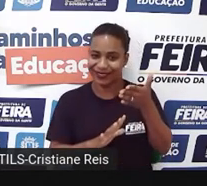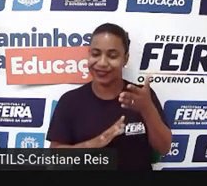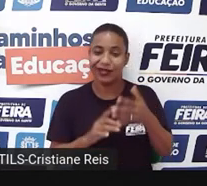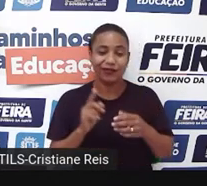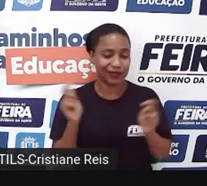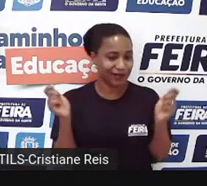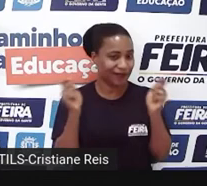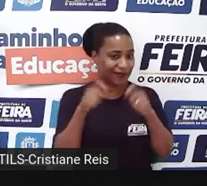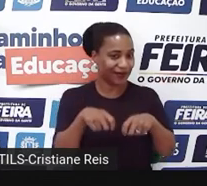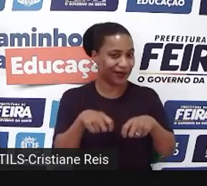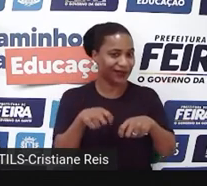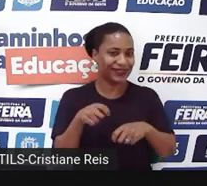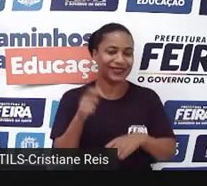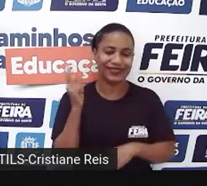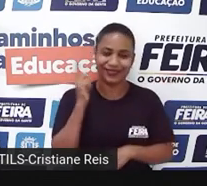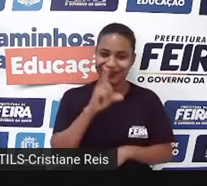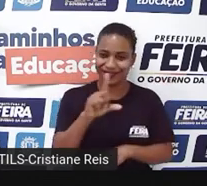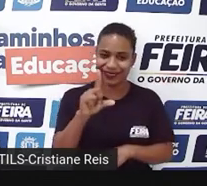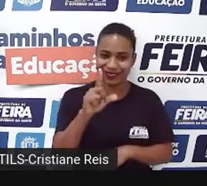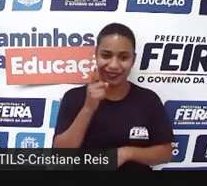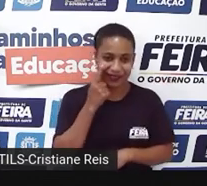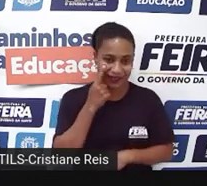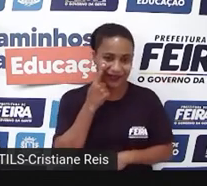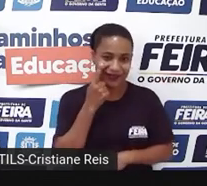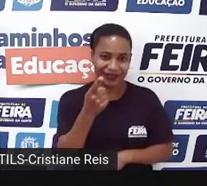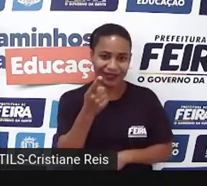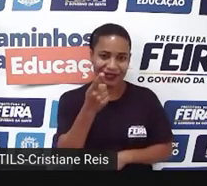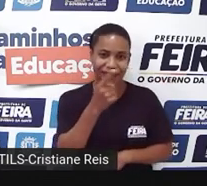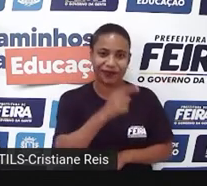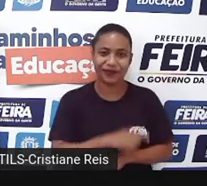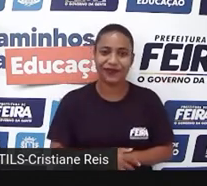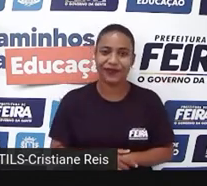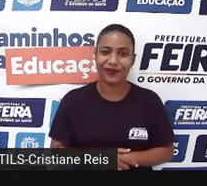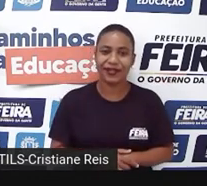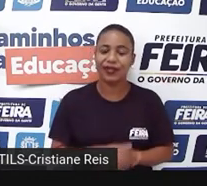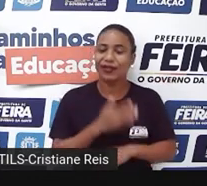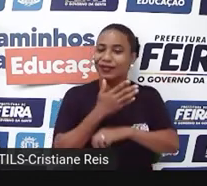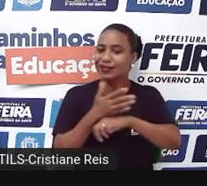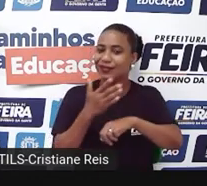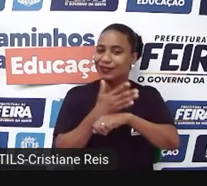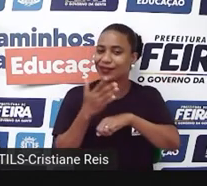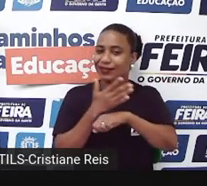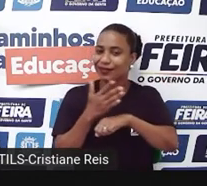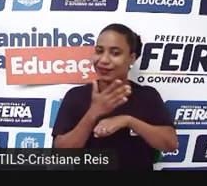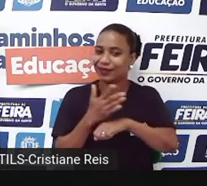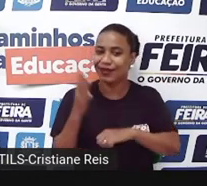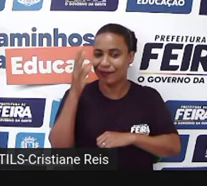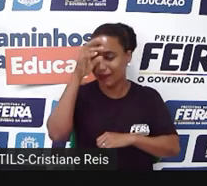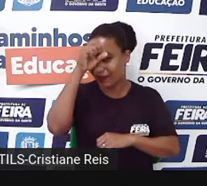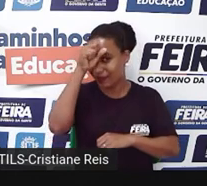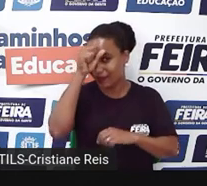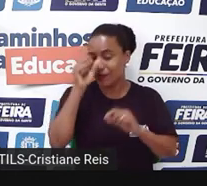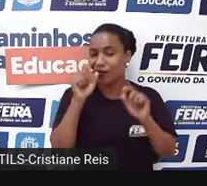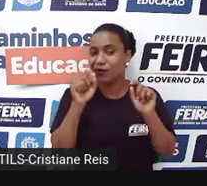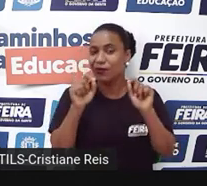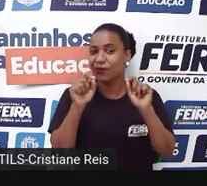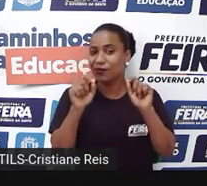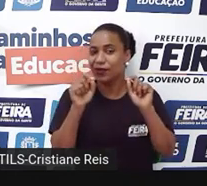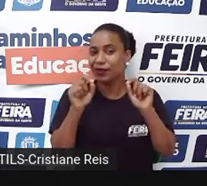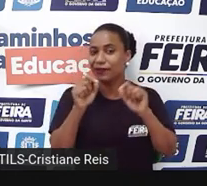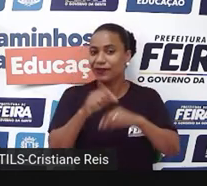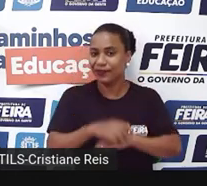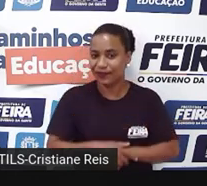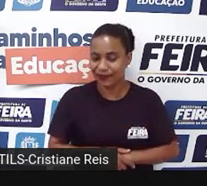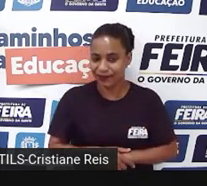realizar. Agora é a sua vez. Vamos praticar o que aprendemos hoje? What kind of movie do you